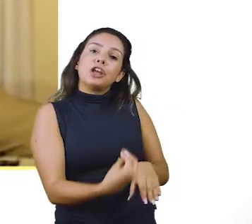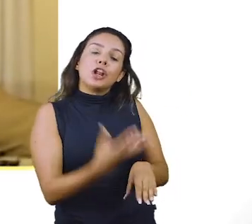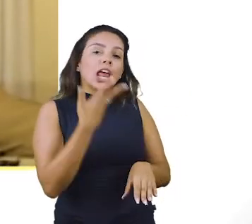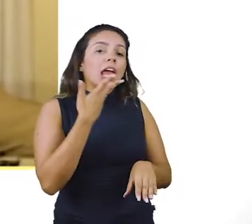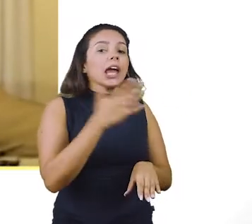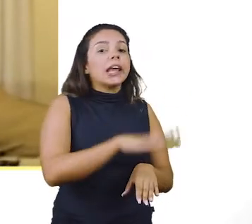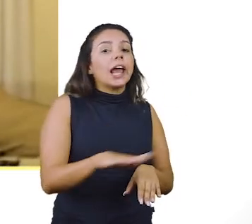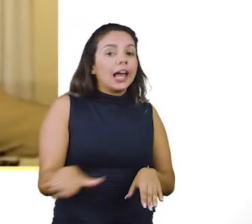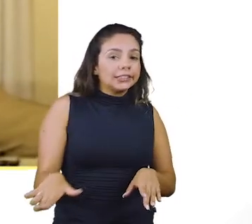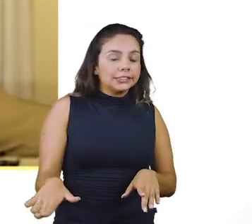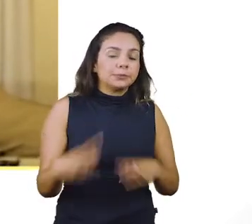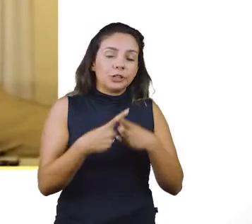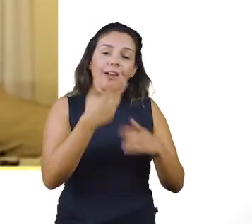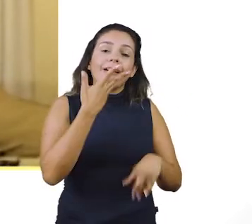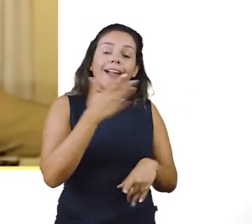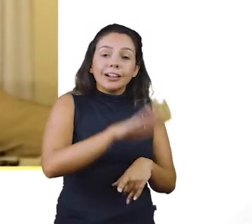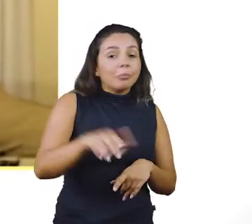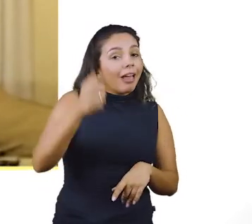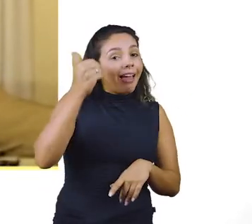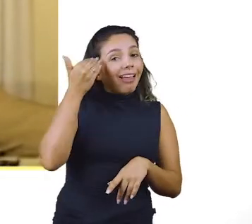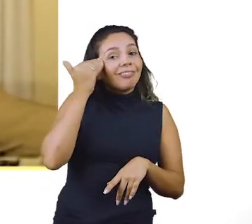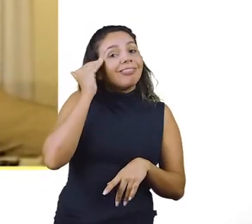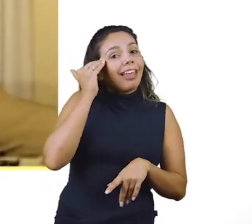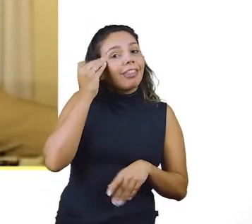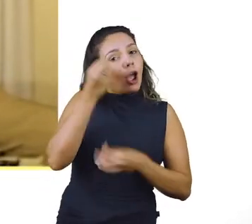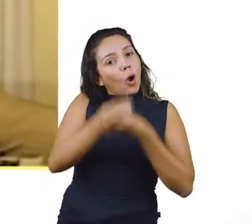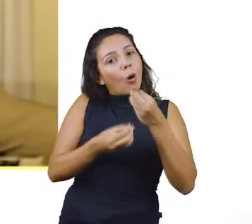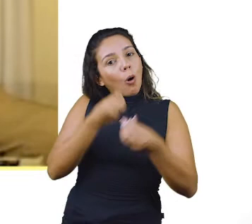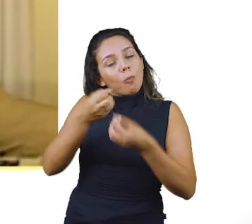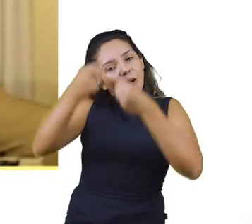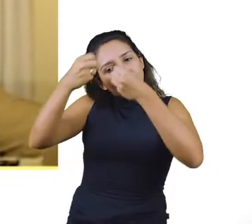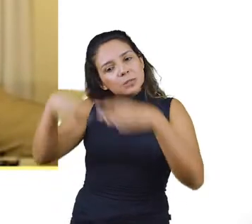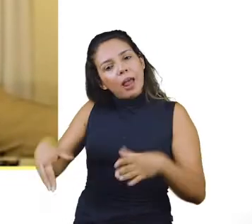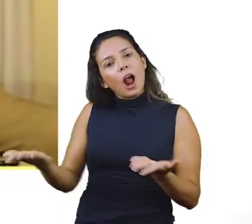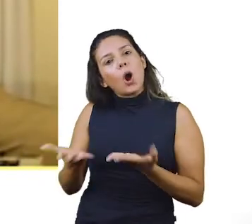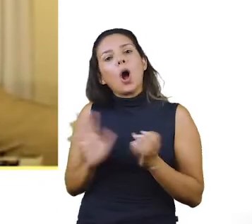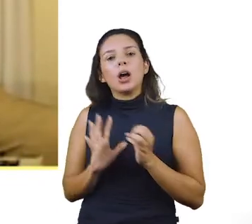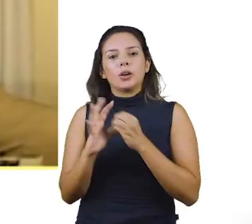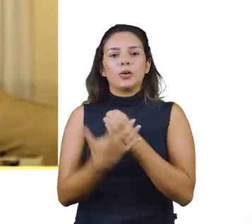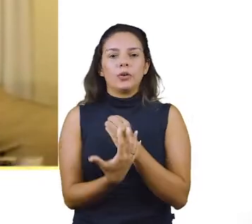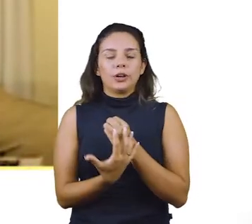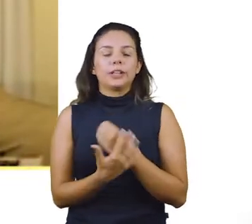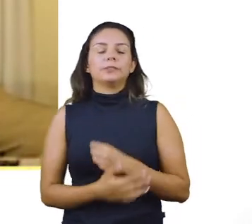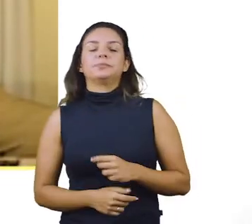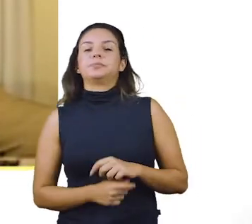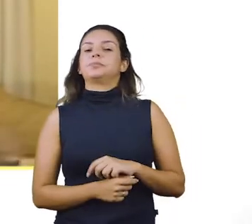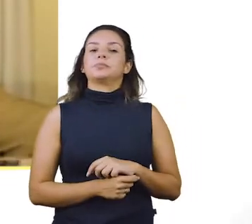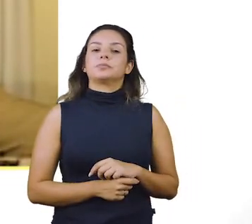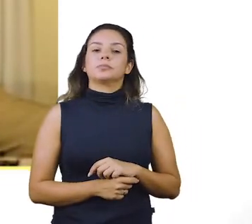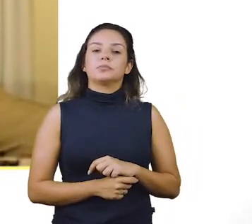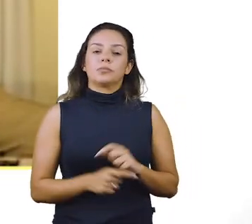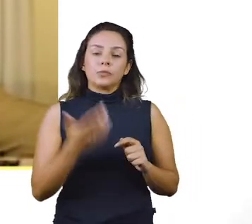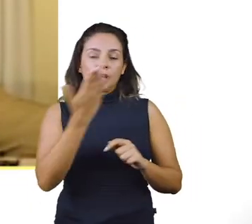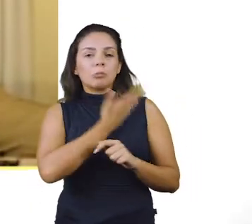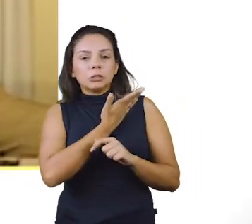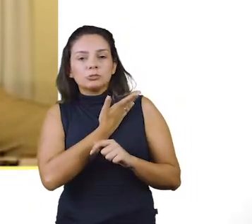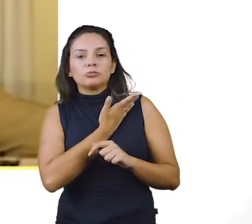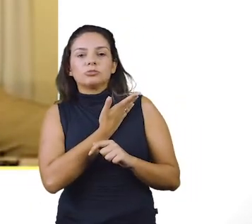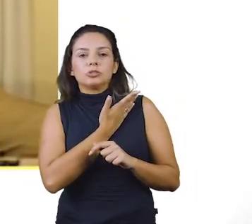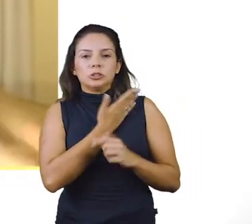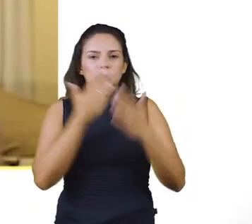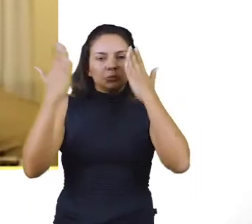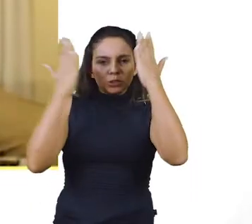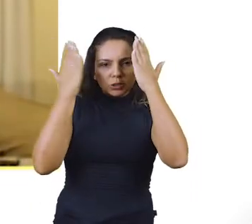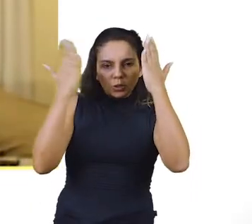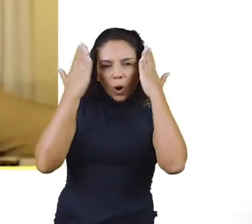as crianças vão precisar entender esse momento depois que tudo passar. Na verdade, isso surgiu de alguns amigos